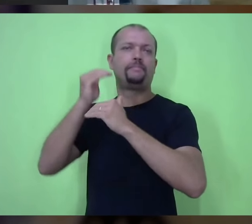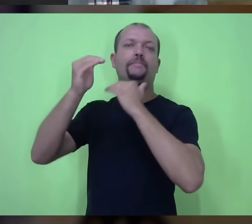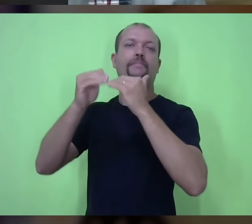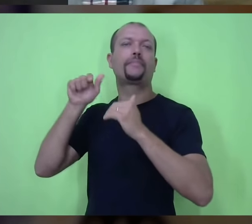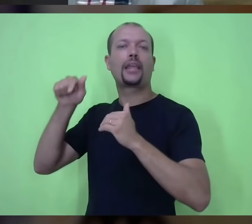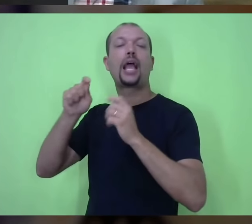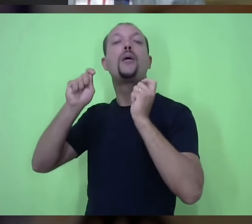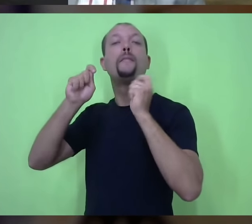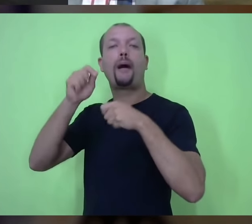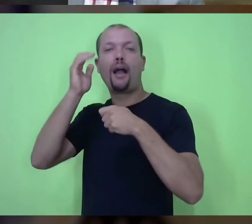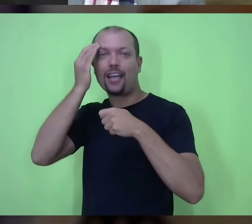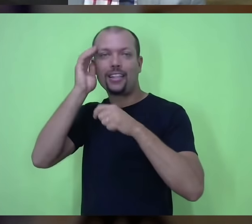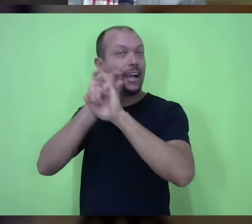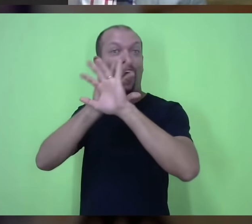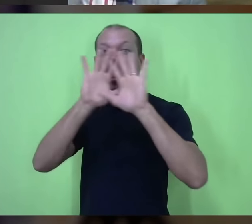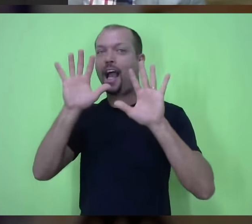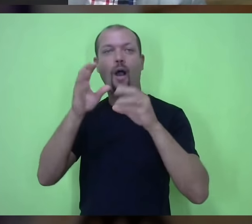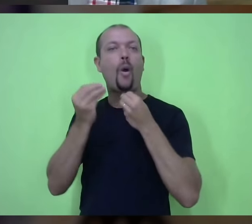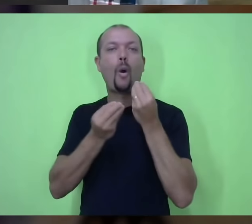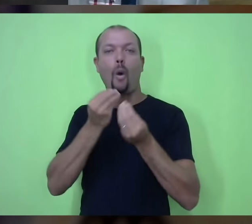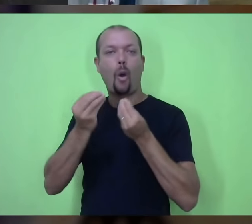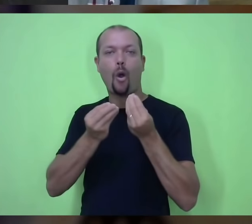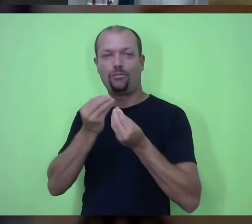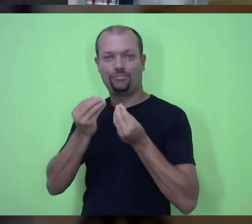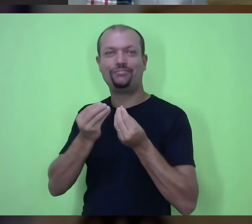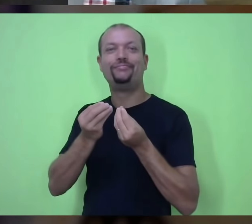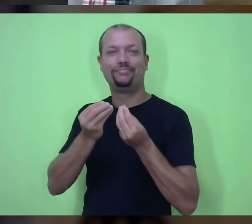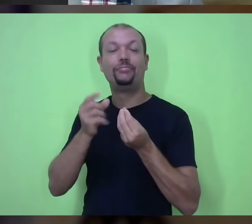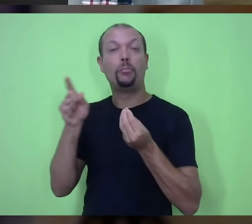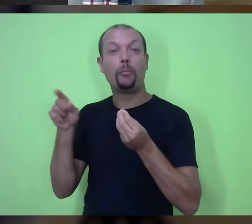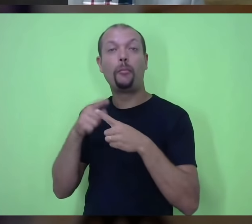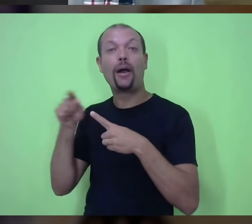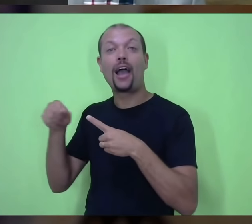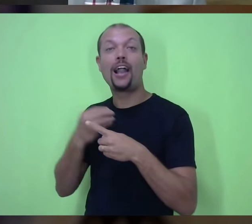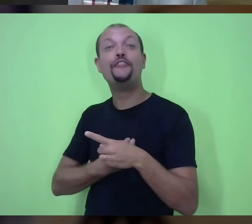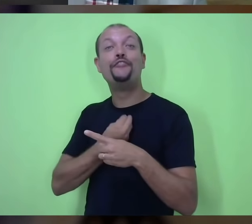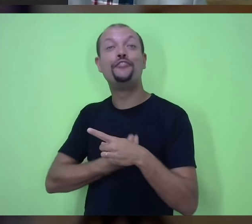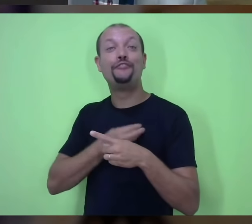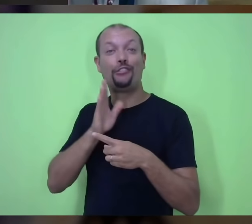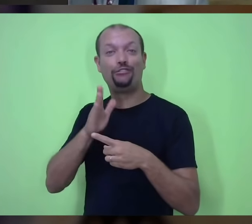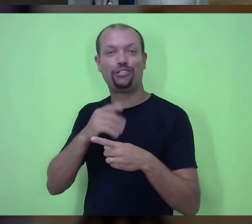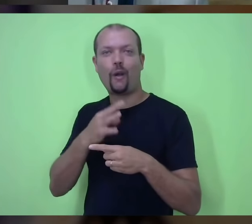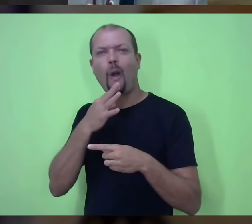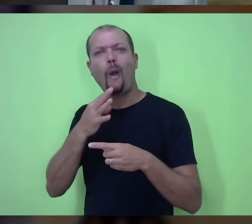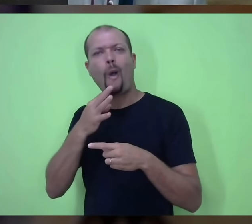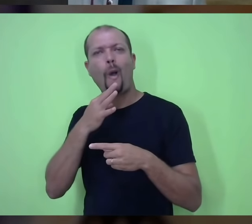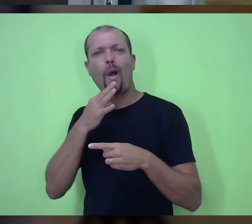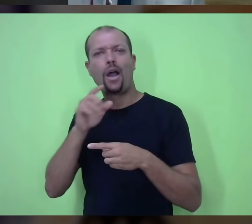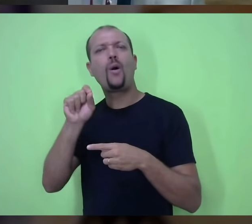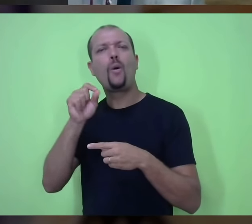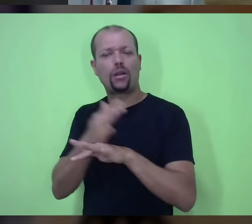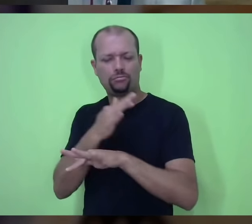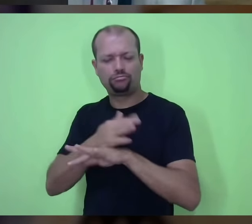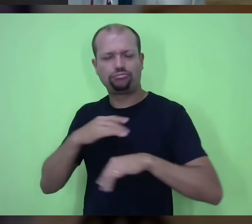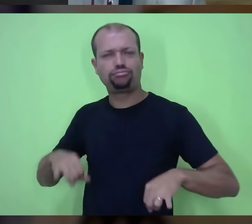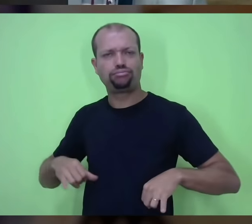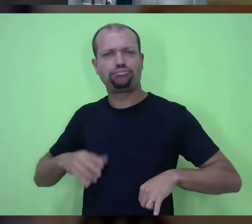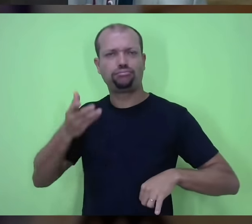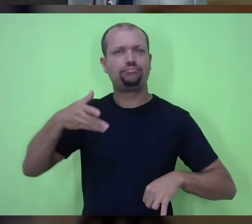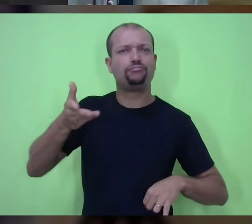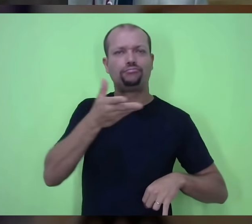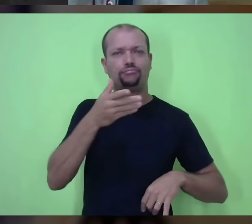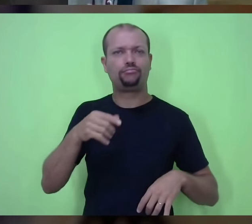capacidade de nos representar perante Deus de maneira mais apropriada, porque ele conhece o que nós passamos.